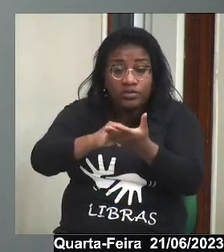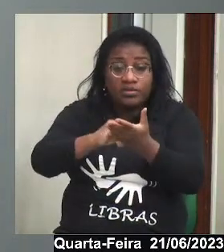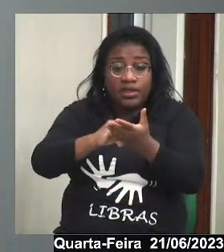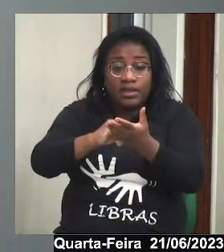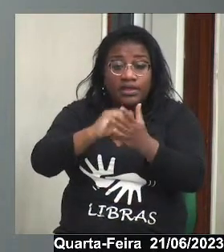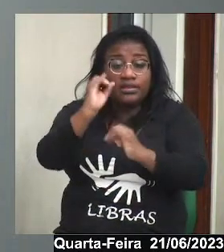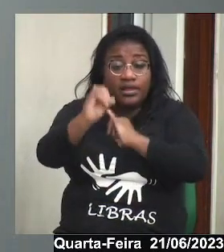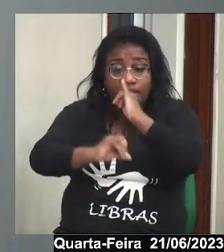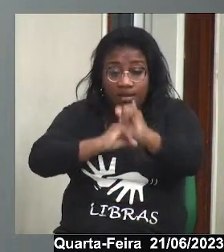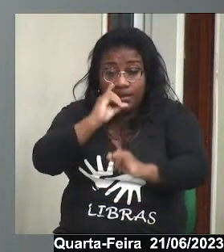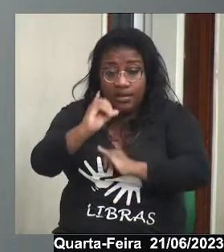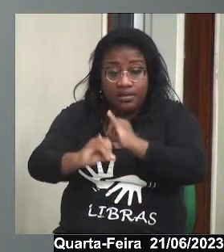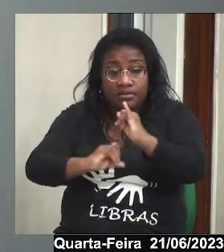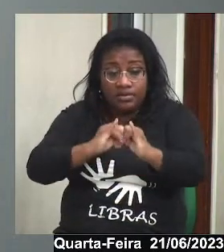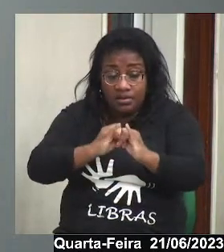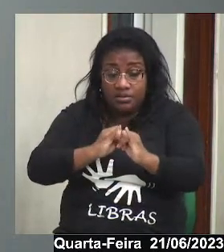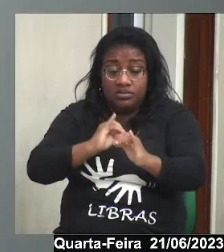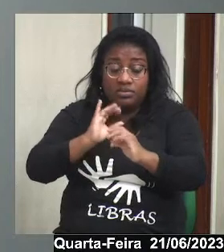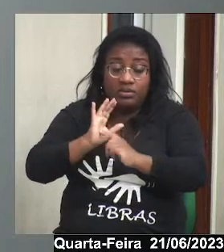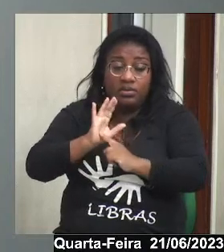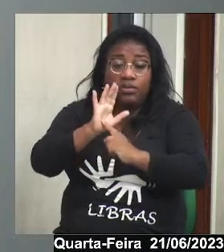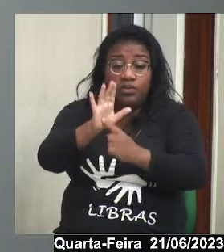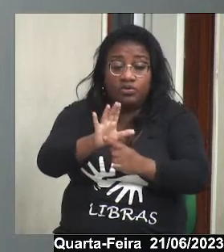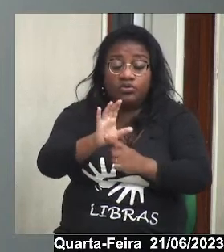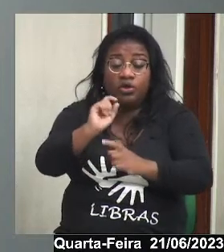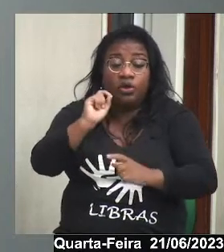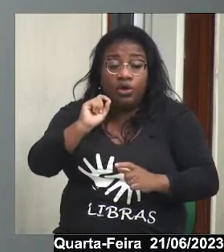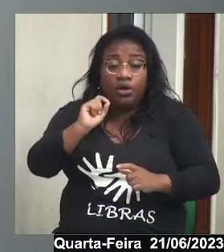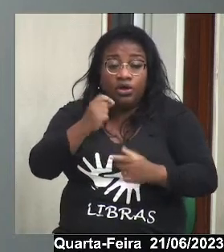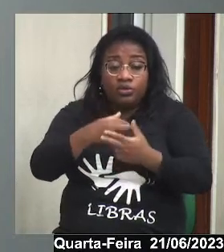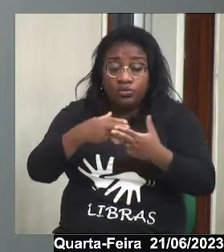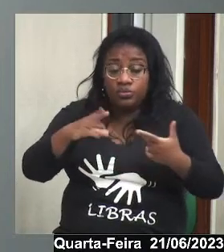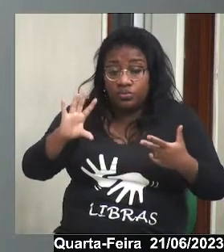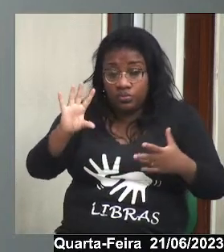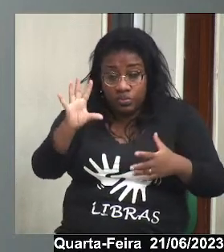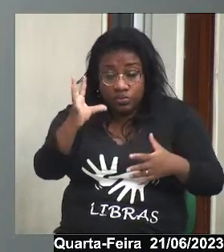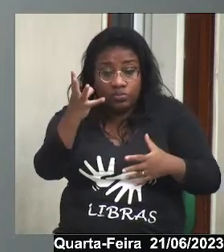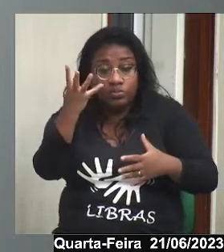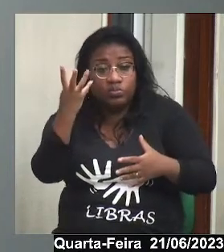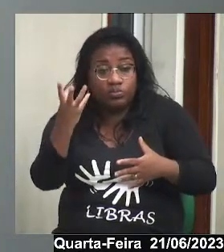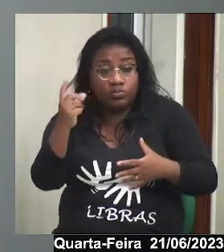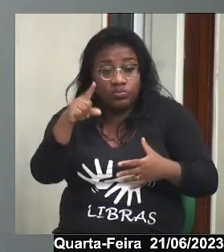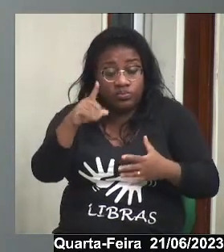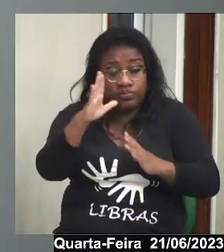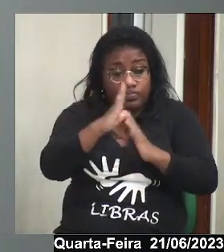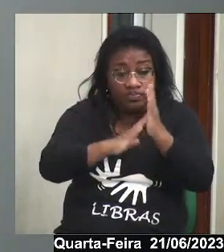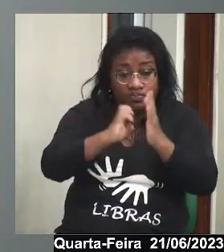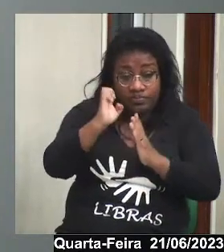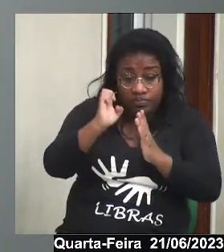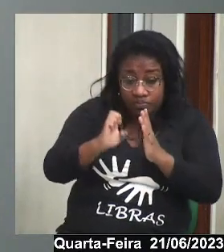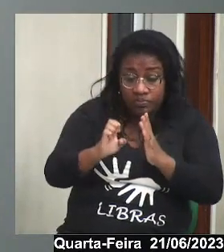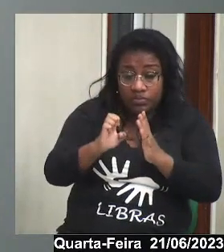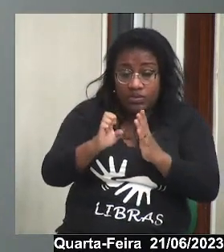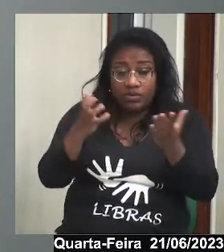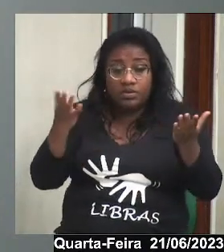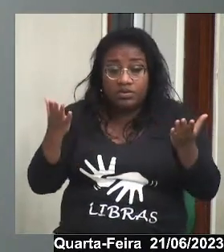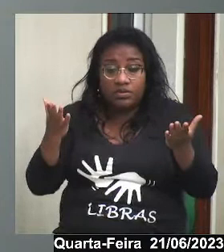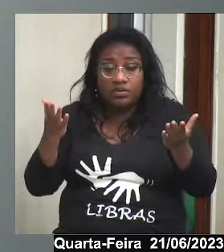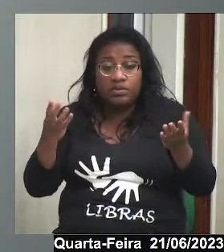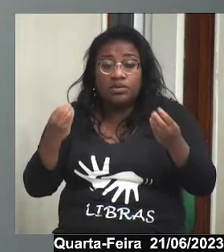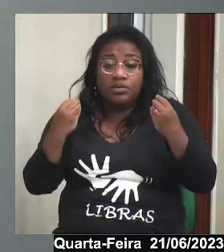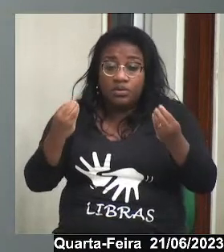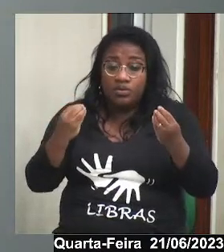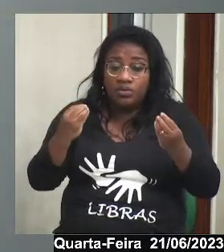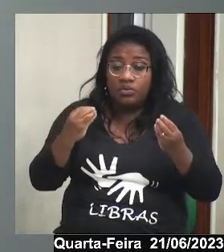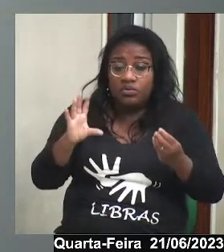isso. Porque isso, senhores, é um retrato do município de Imbu das Artes. Falta médico e sobra dinheiro para o prefeito